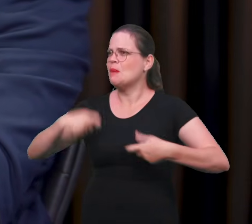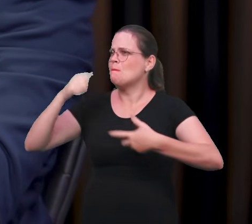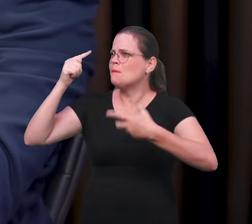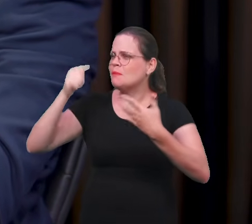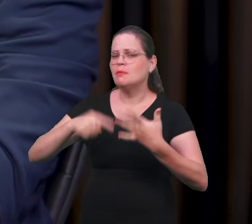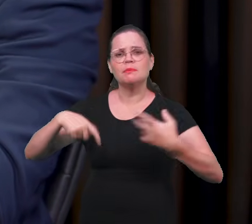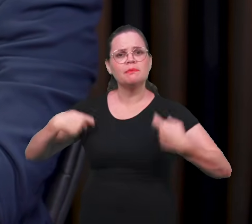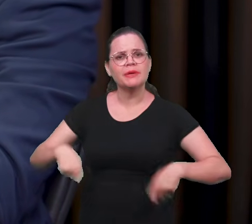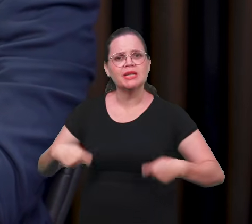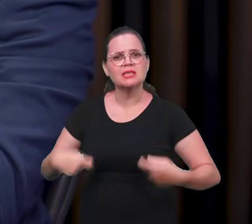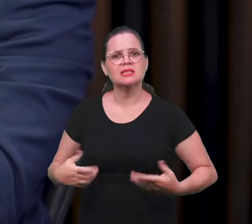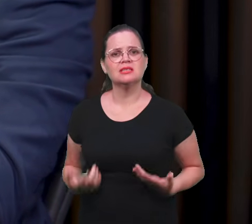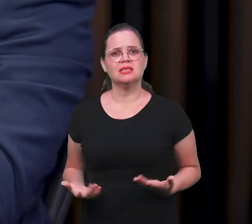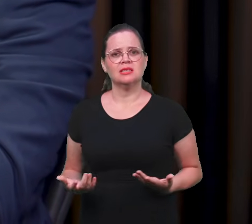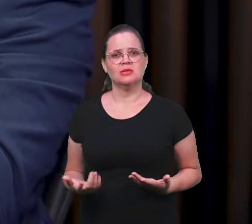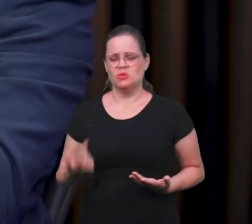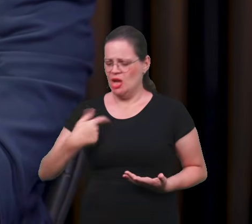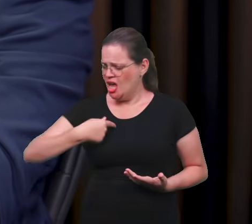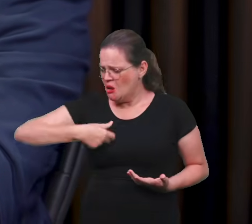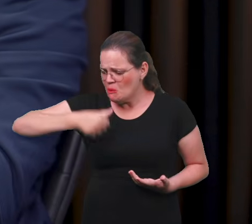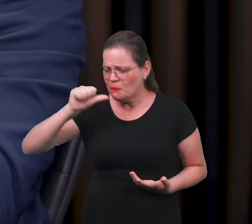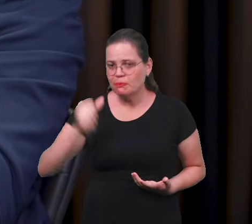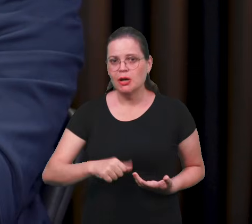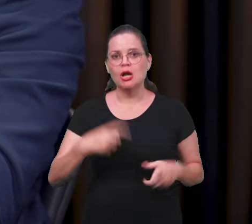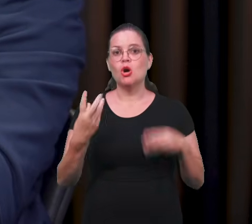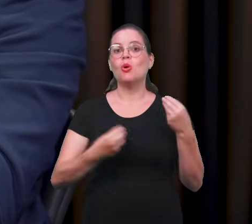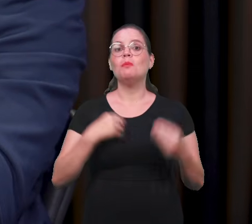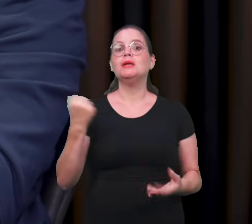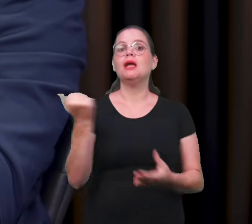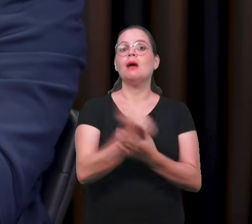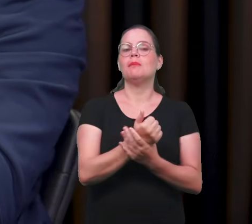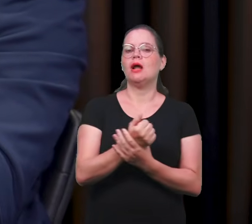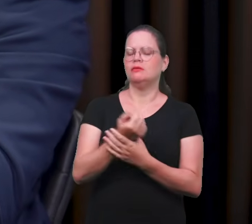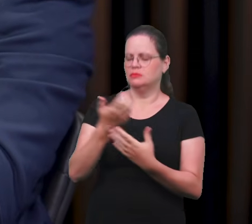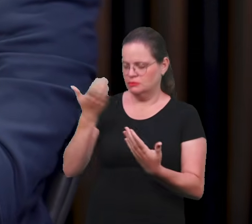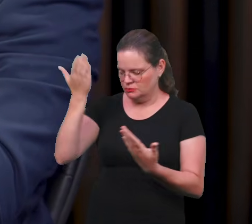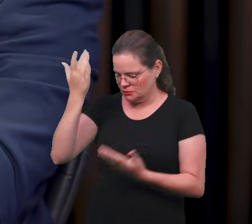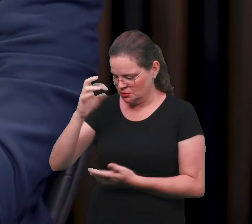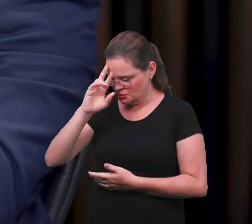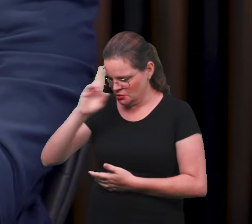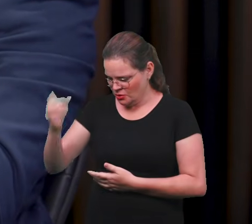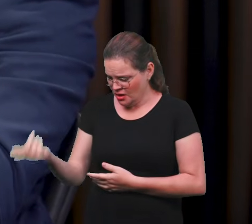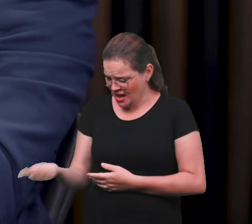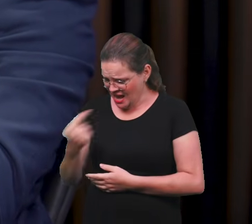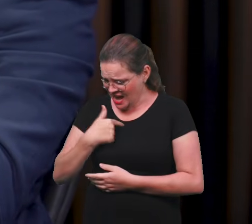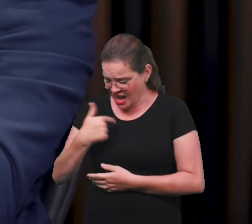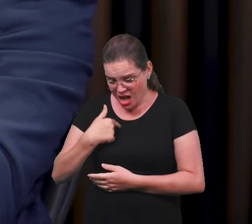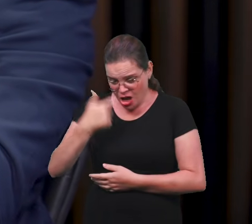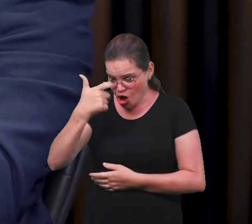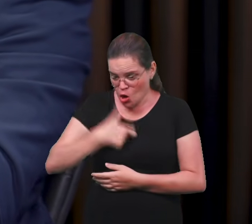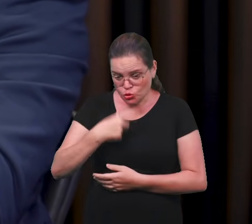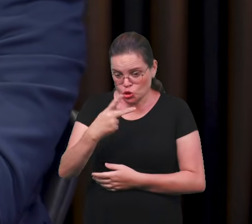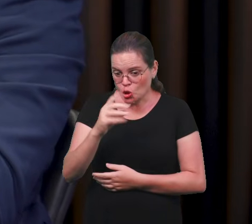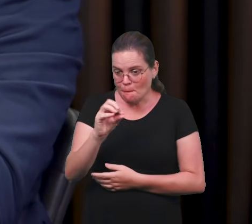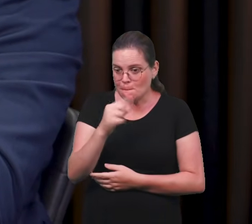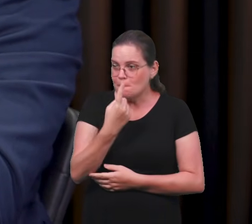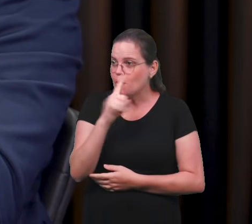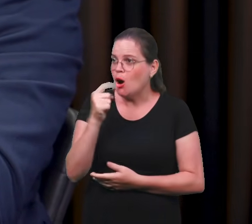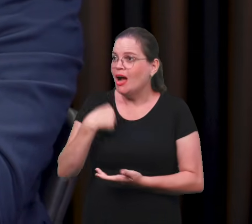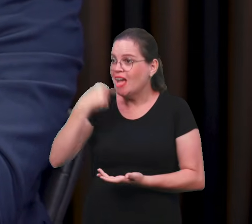Como que Abraão ele se colocava diante do Senhor? E eu que sou pó e cinza.